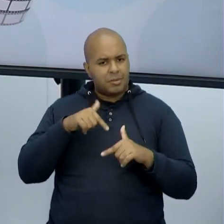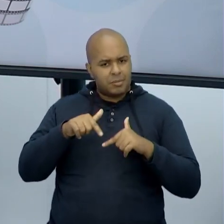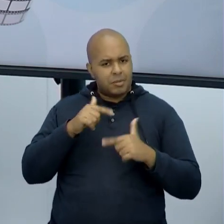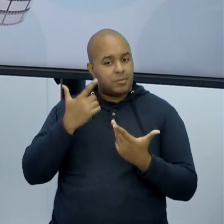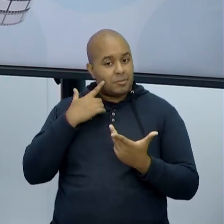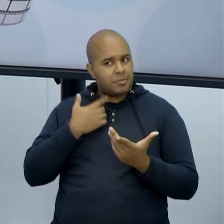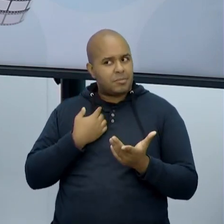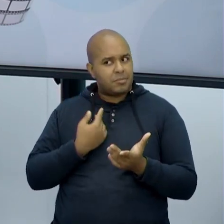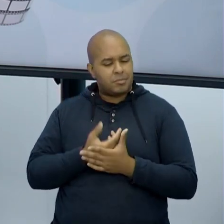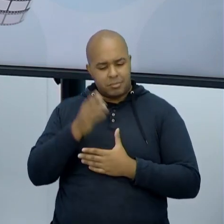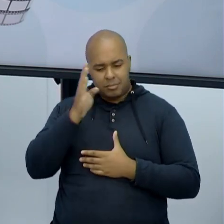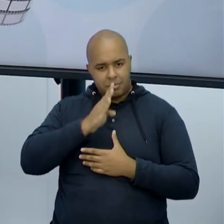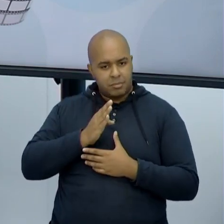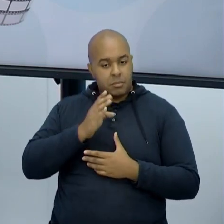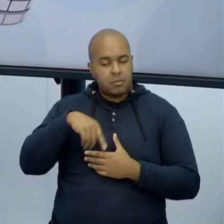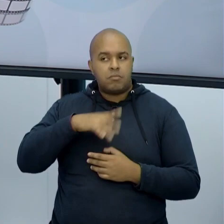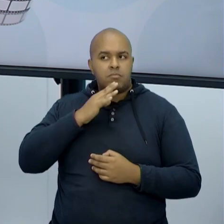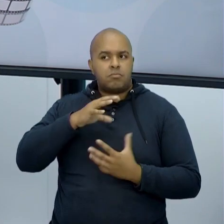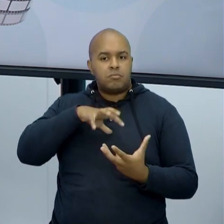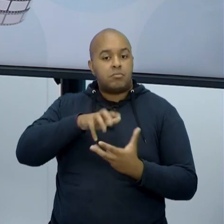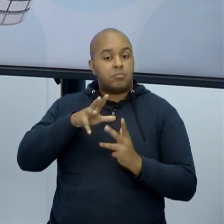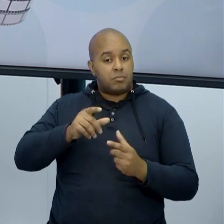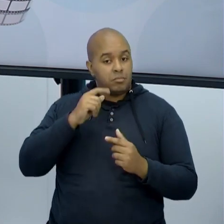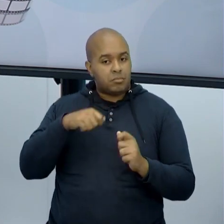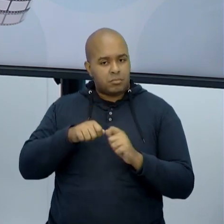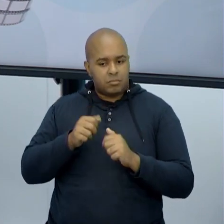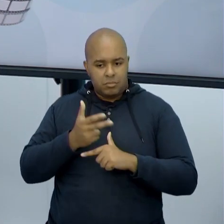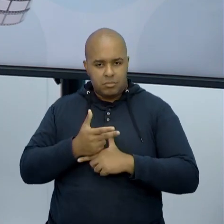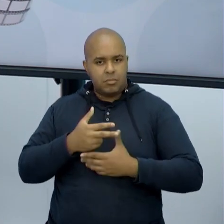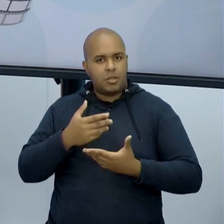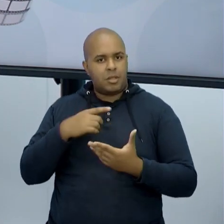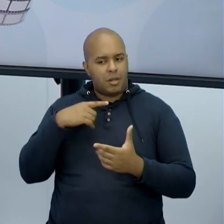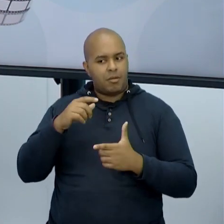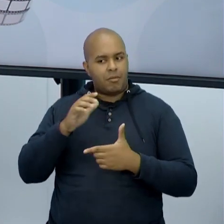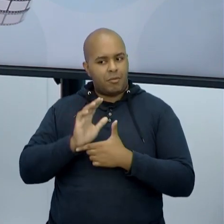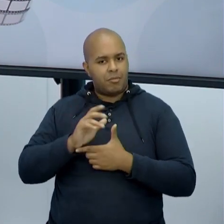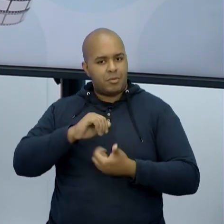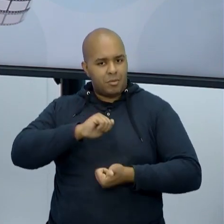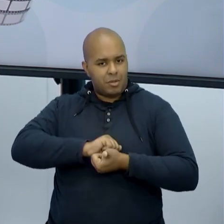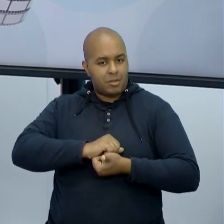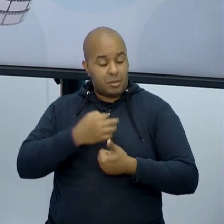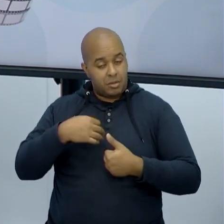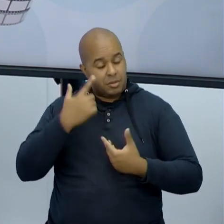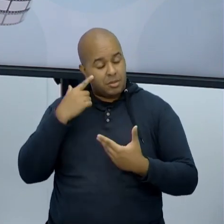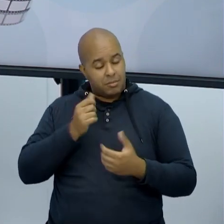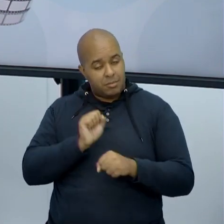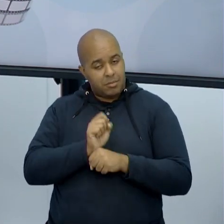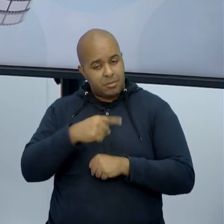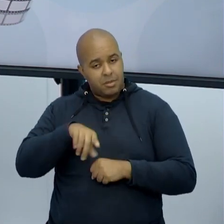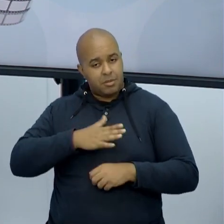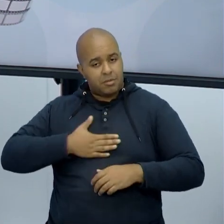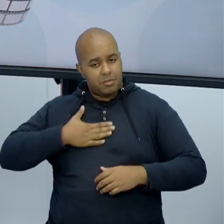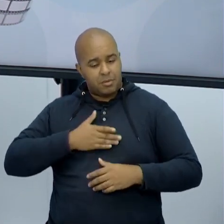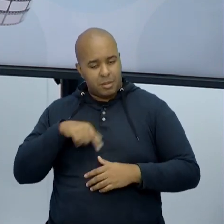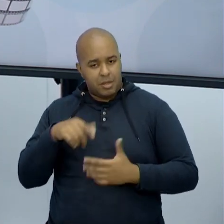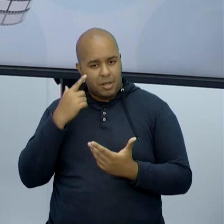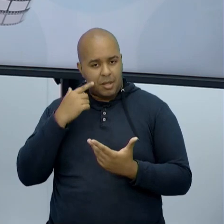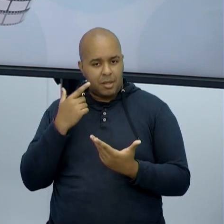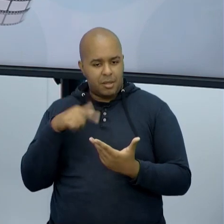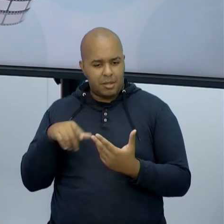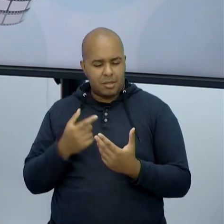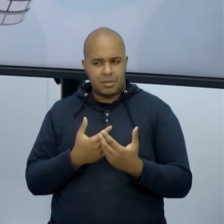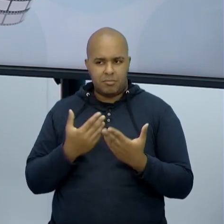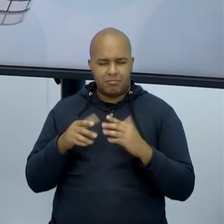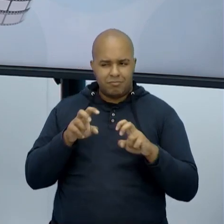nacional, brasileiros que são conhecidos no mundo inteiro por fazer cinema de qualidade. E é isso. Espero que vocês tenham se divertido com